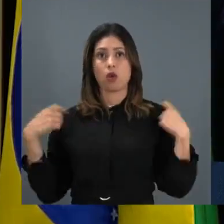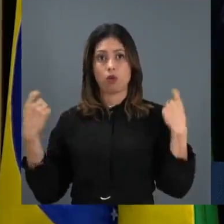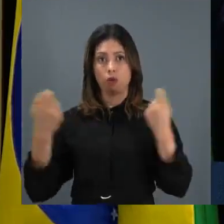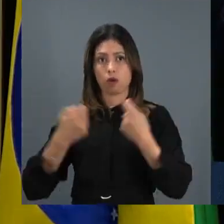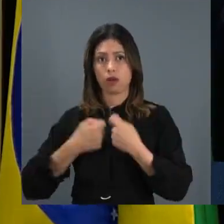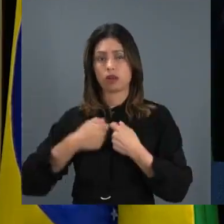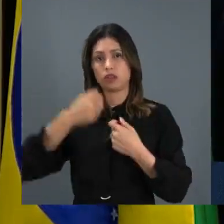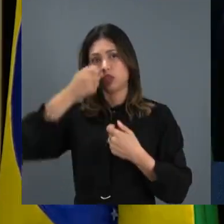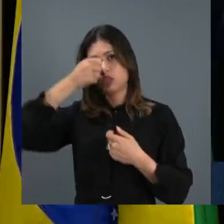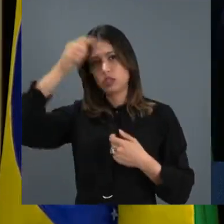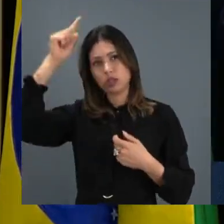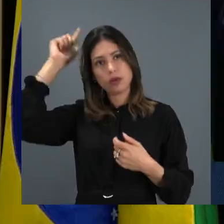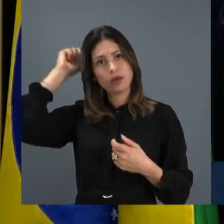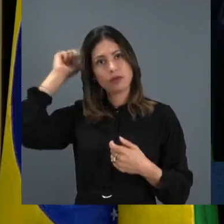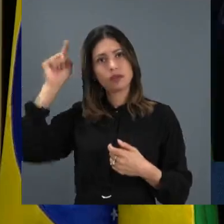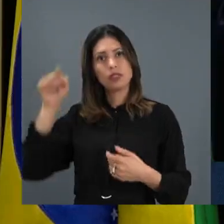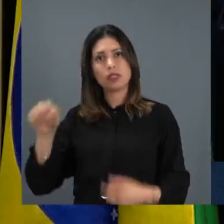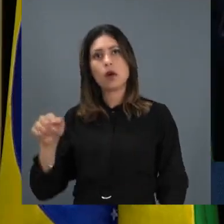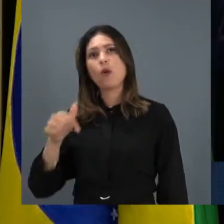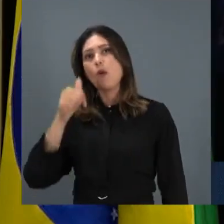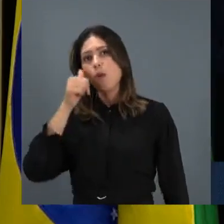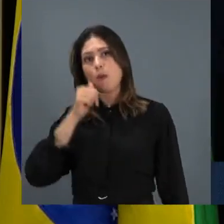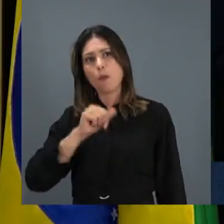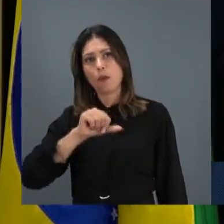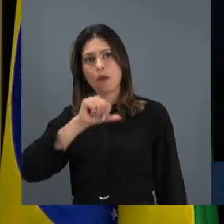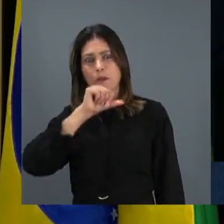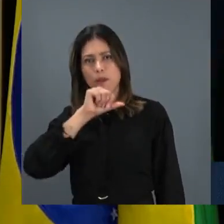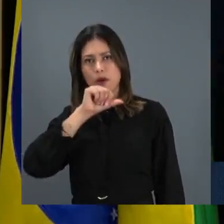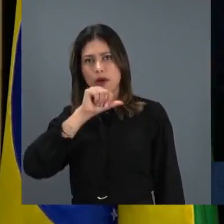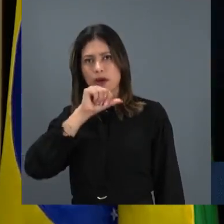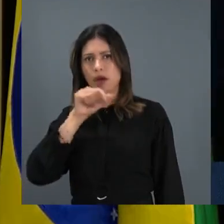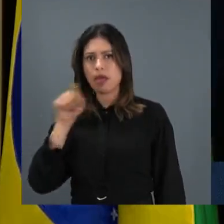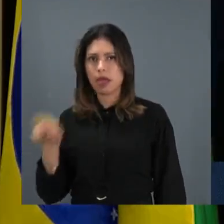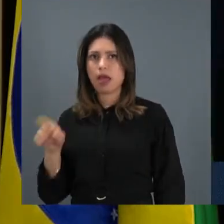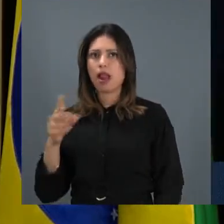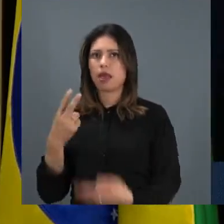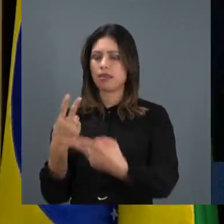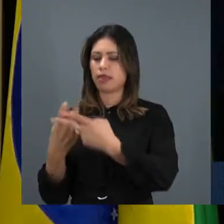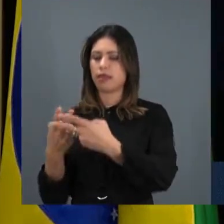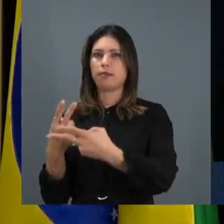mãe de 2 crianças presas por 14 meses sem